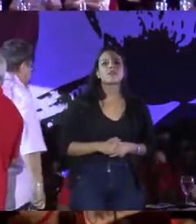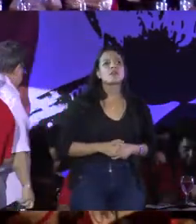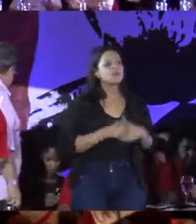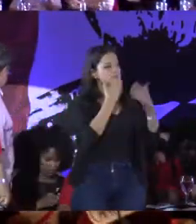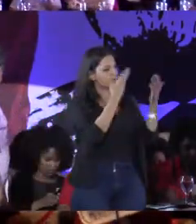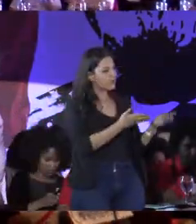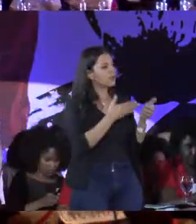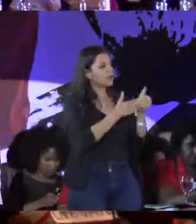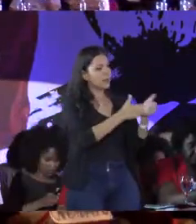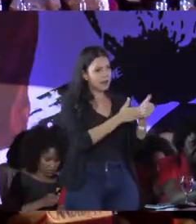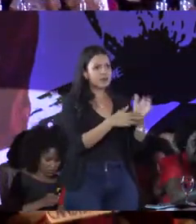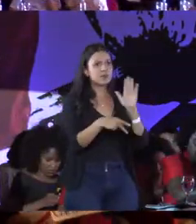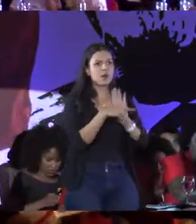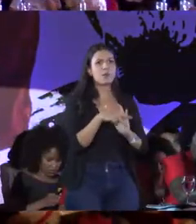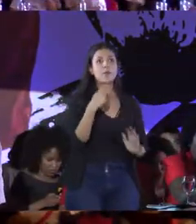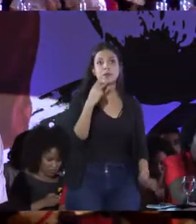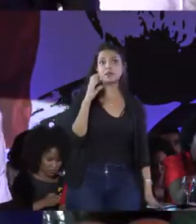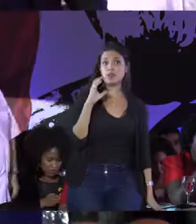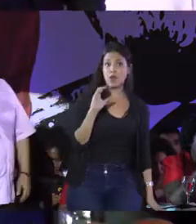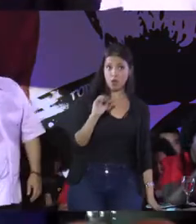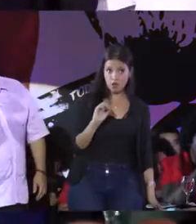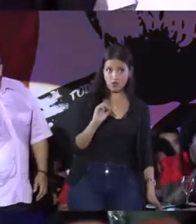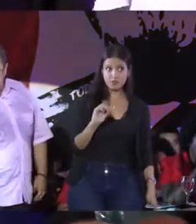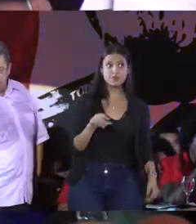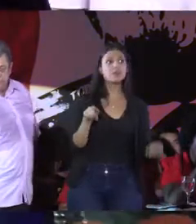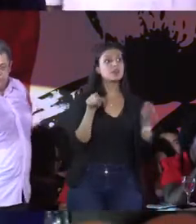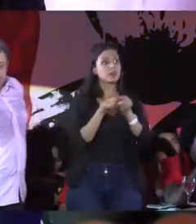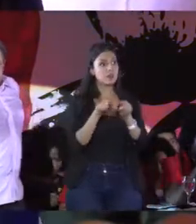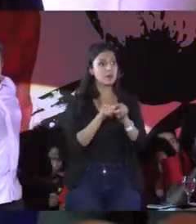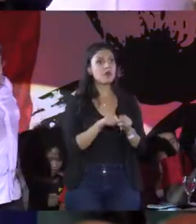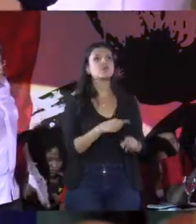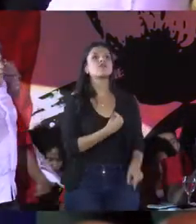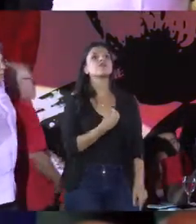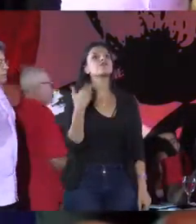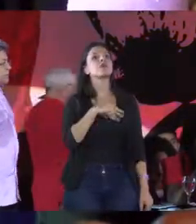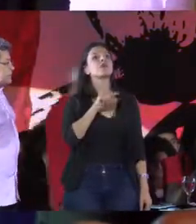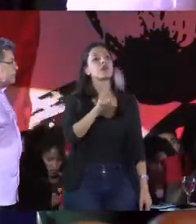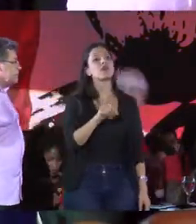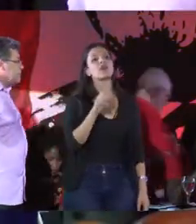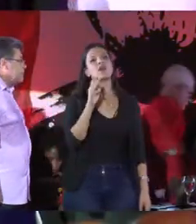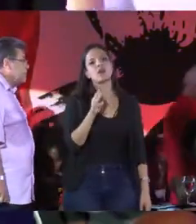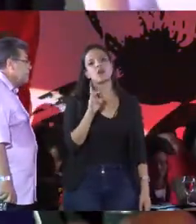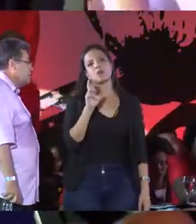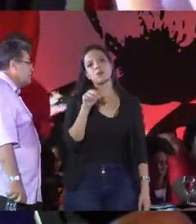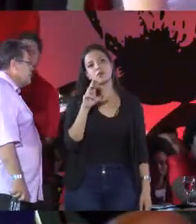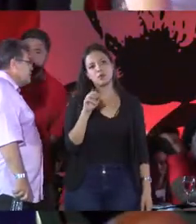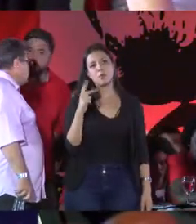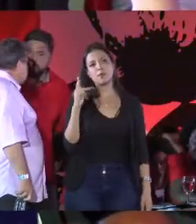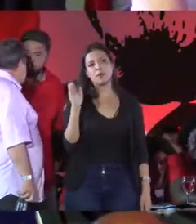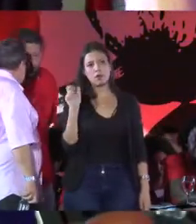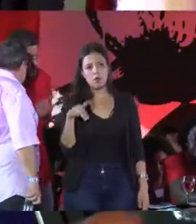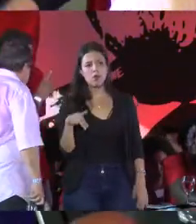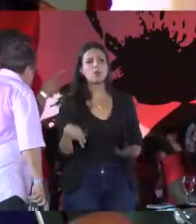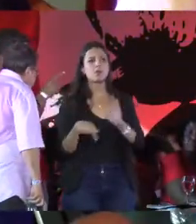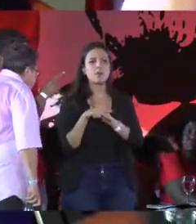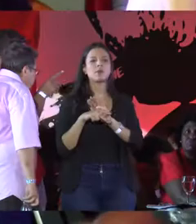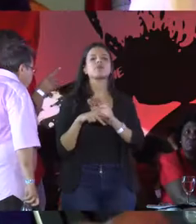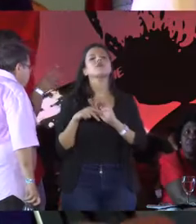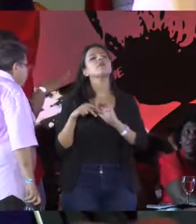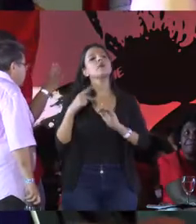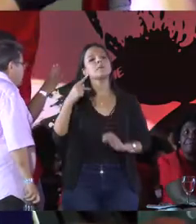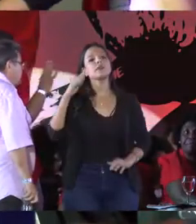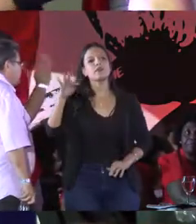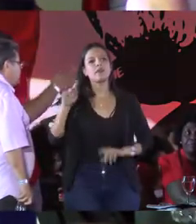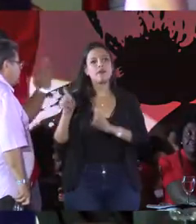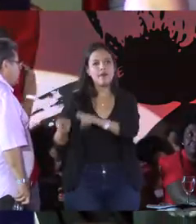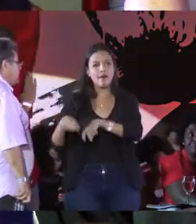do PCO. Queria registrar a presença aqui do nosso companheiro Bruno Pilon, dos movimentos dos pequenos agricultores do